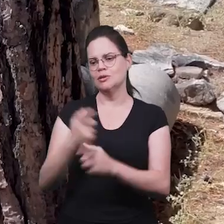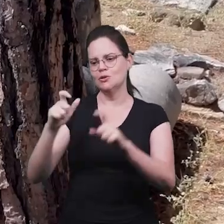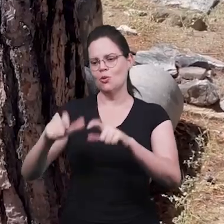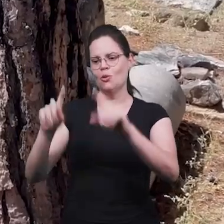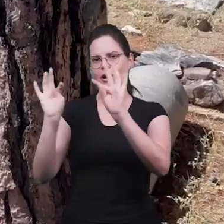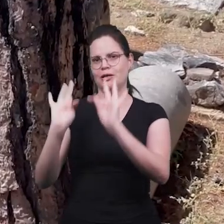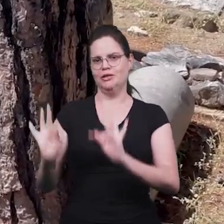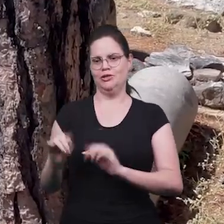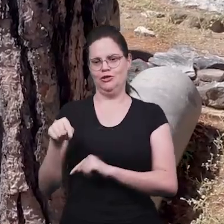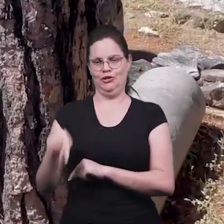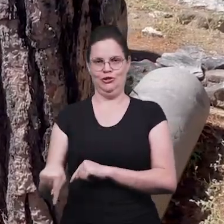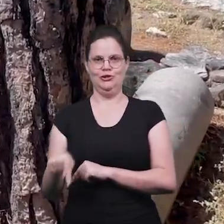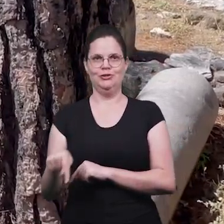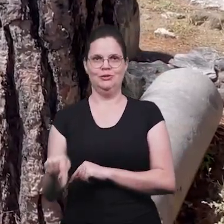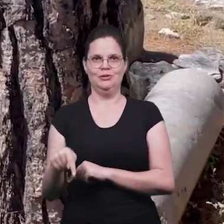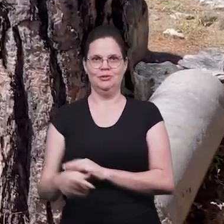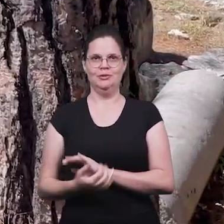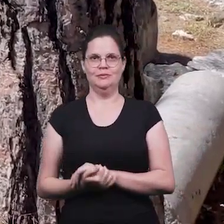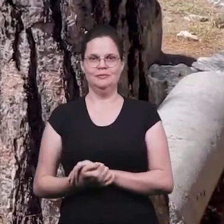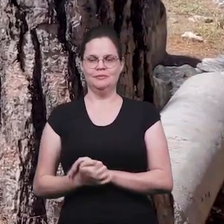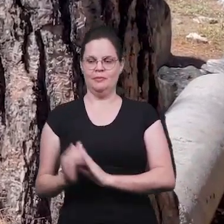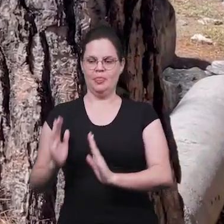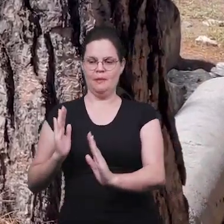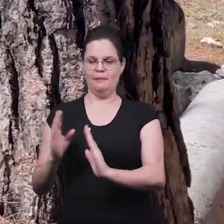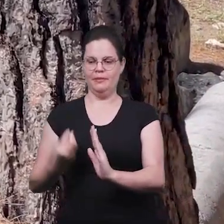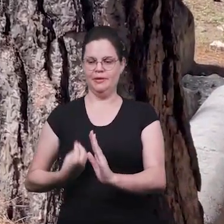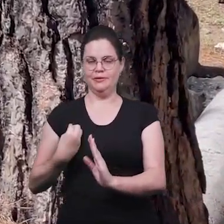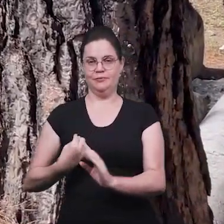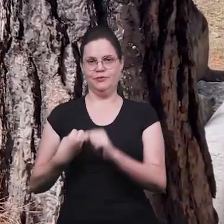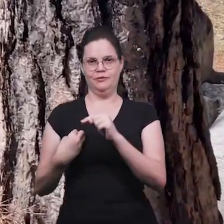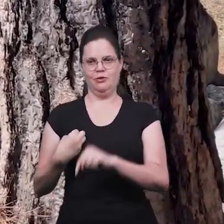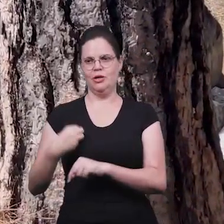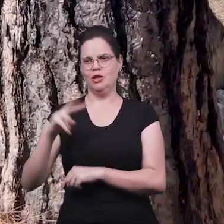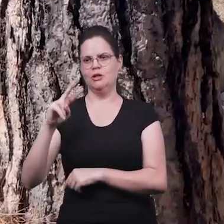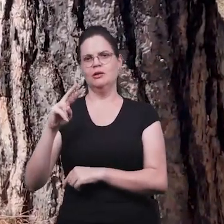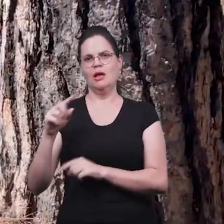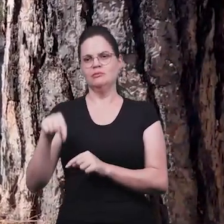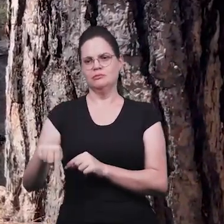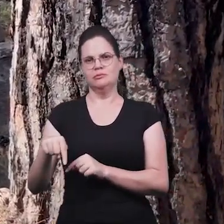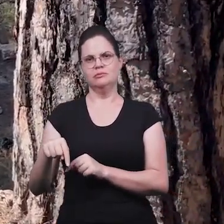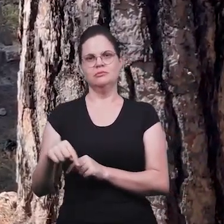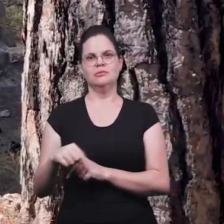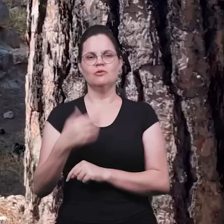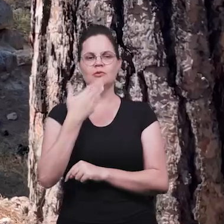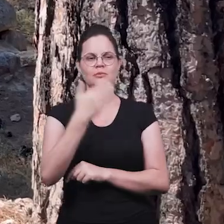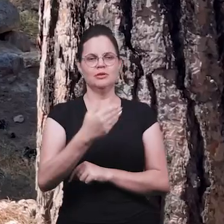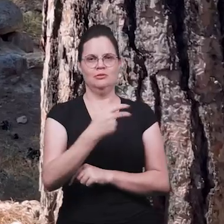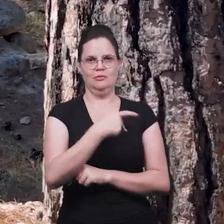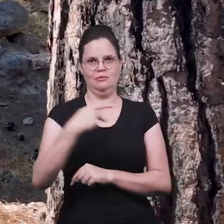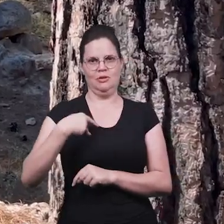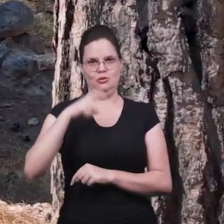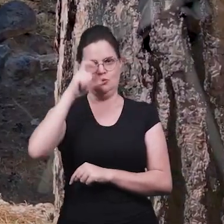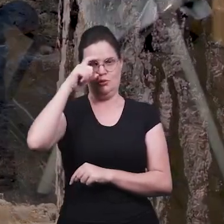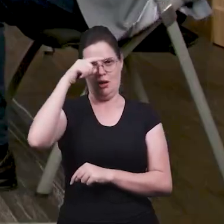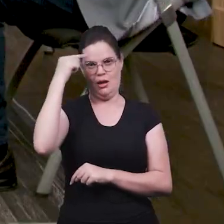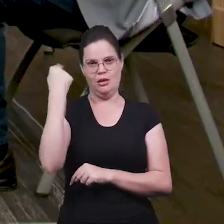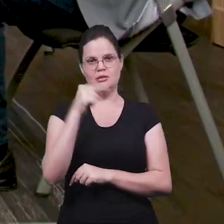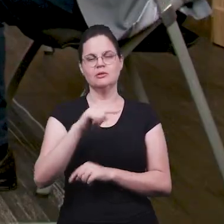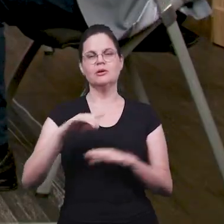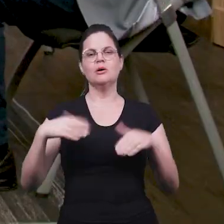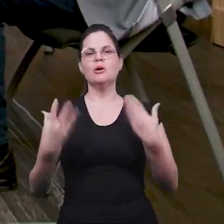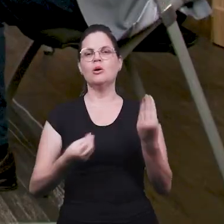abordagem histórica, uma contextualização histórica dentro daquilo que é o período que a igreja viveu nesses 2000